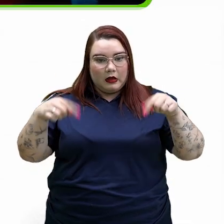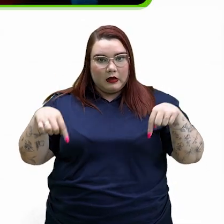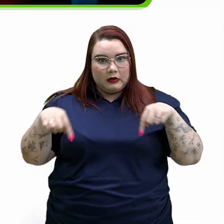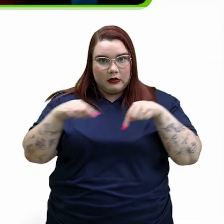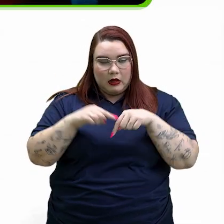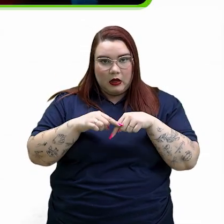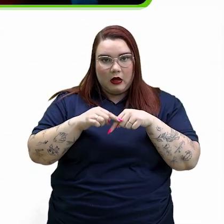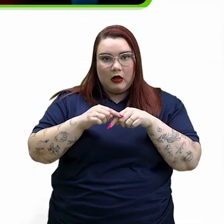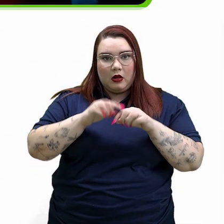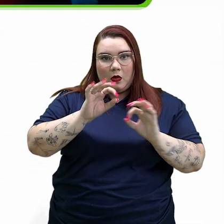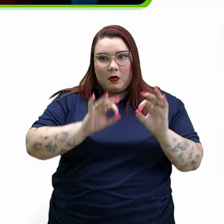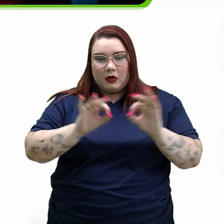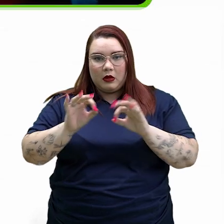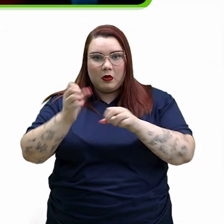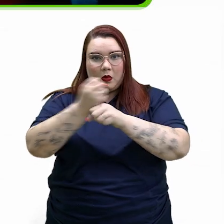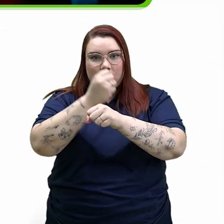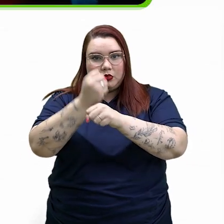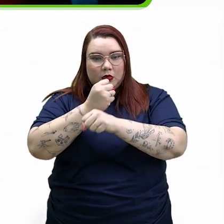salas são